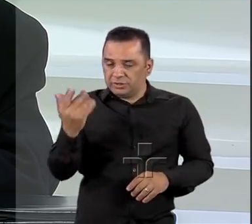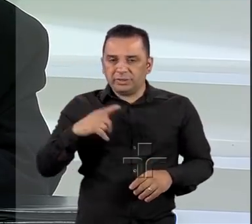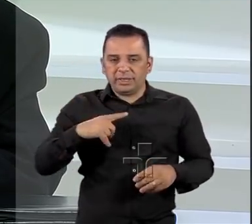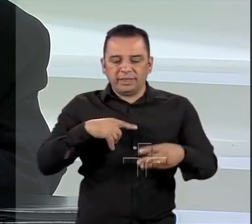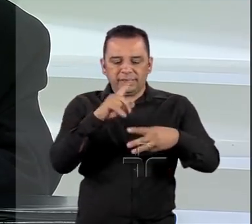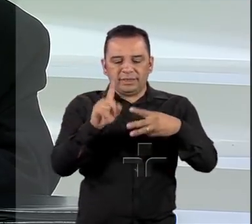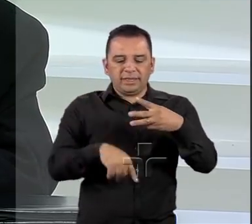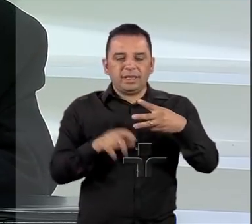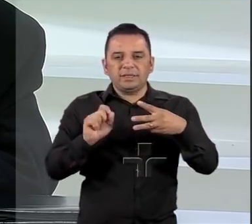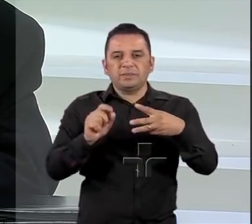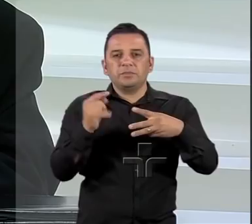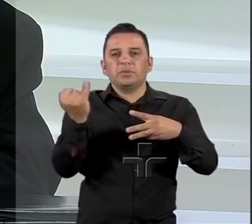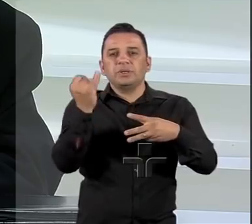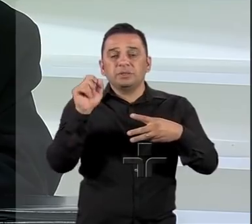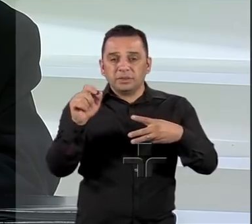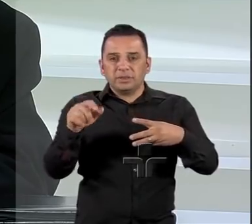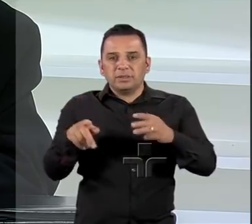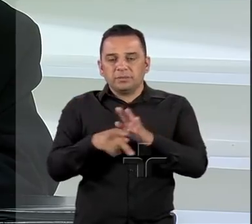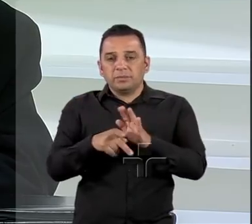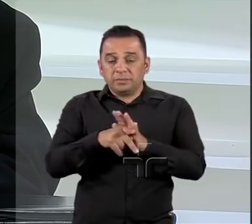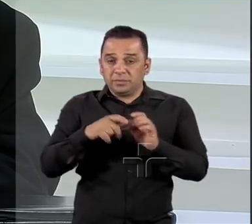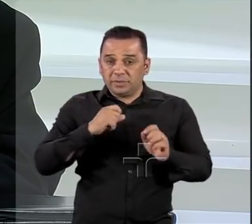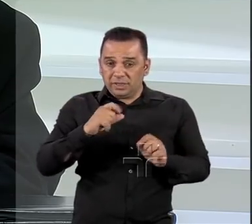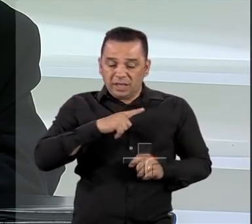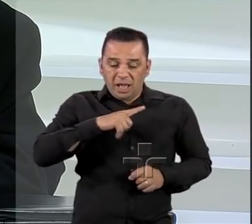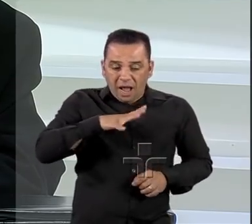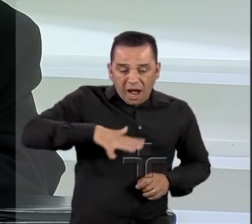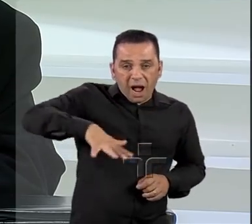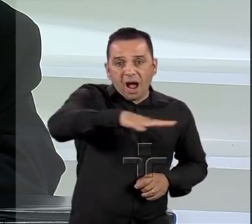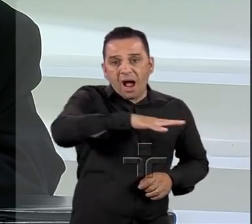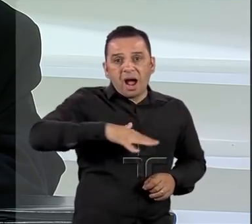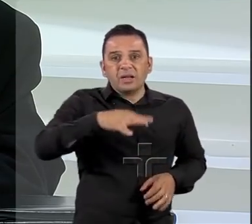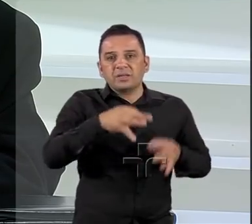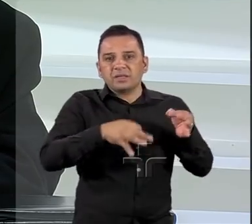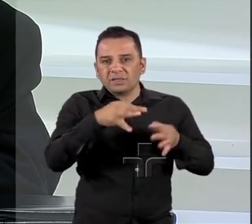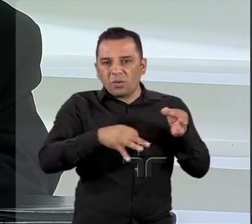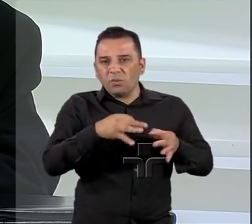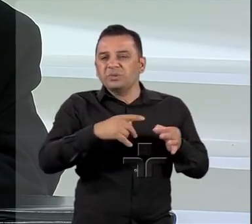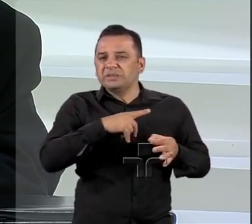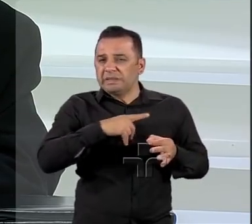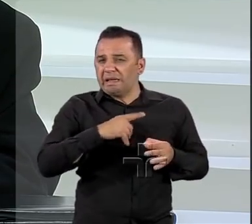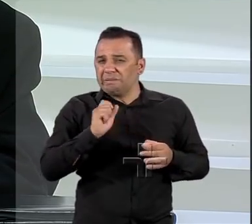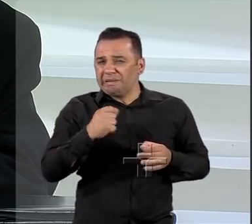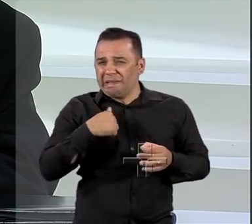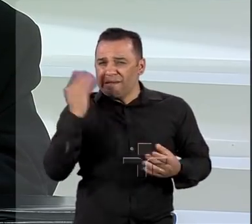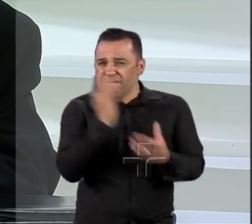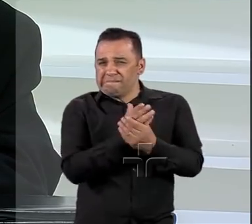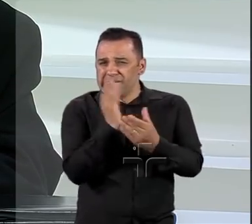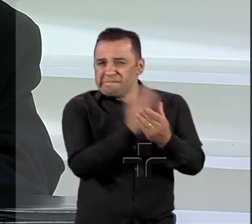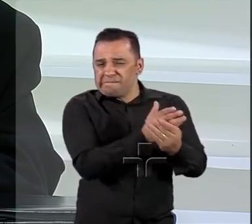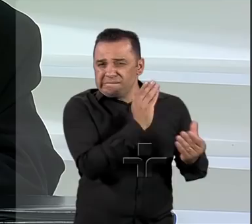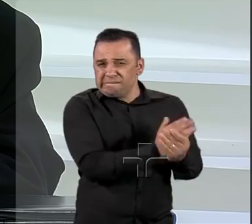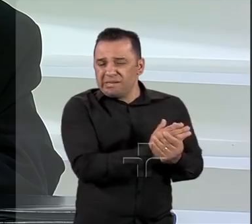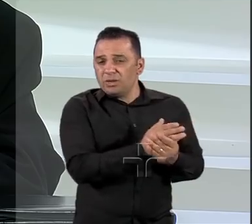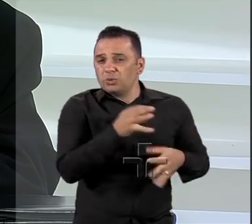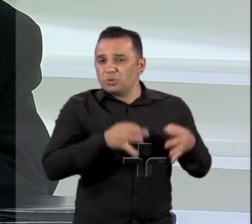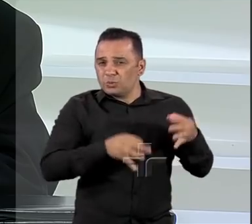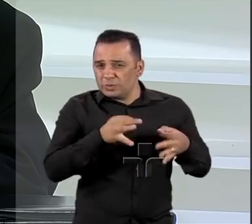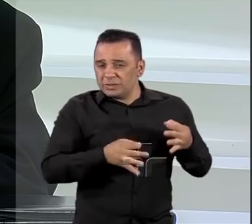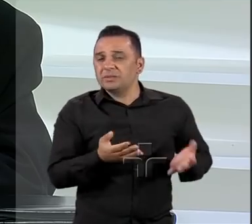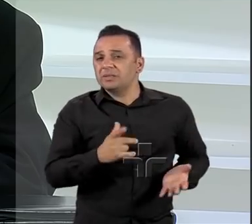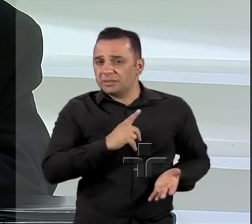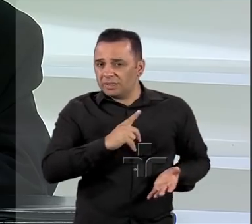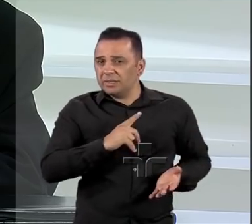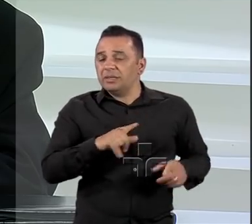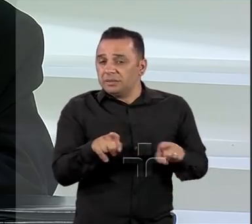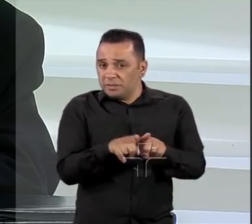são palpitantes. Um deles é a judicialização da saúde, isso aí acho que é um tema importantíssimo. A questão da máfia das